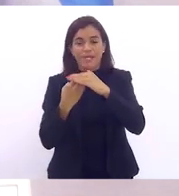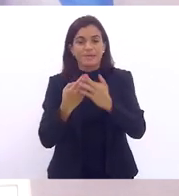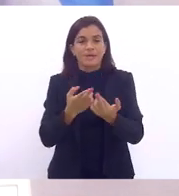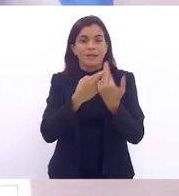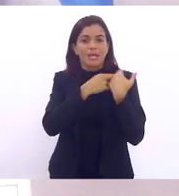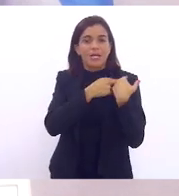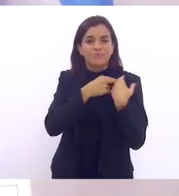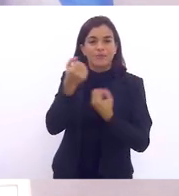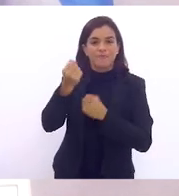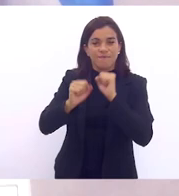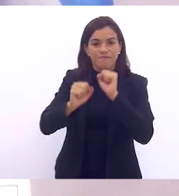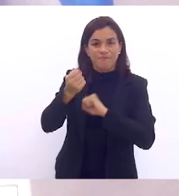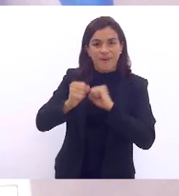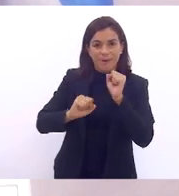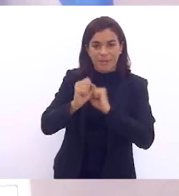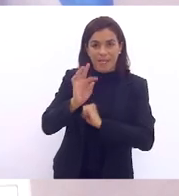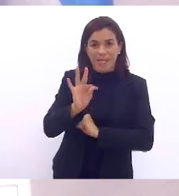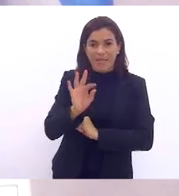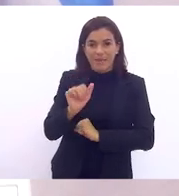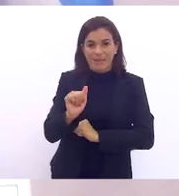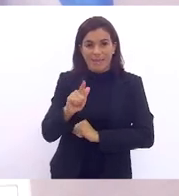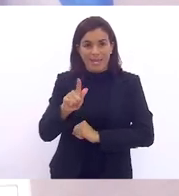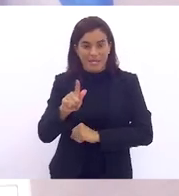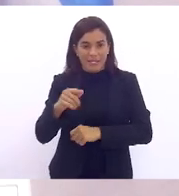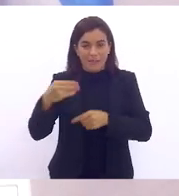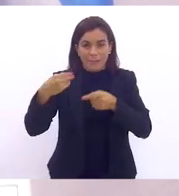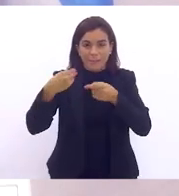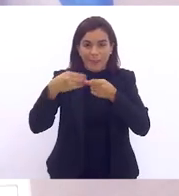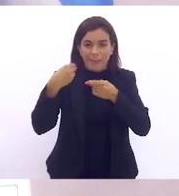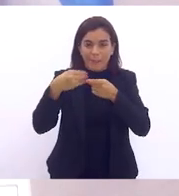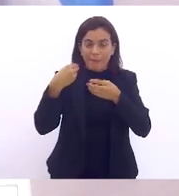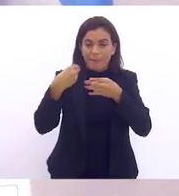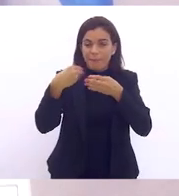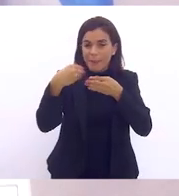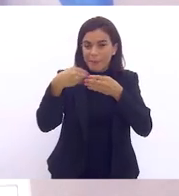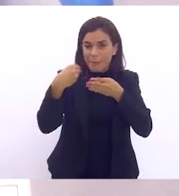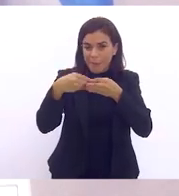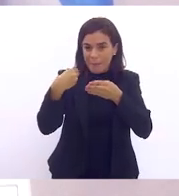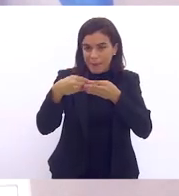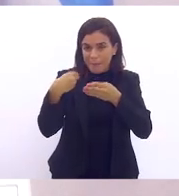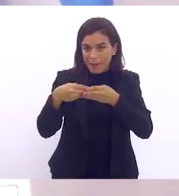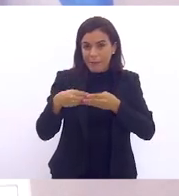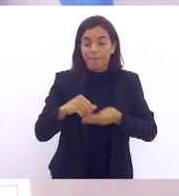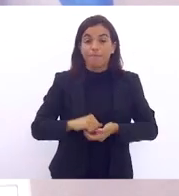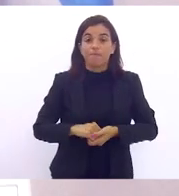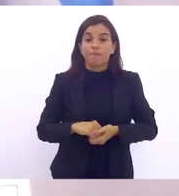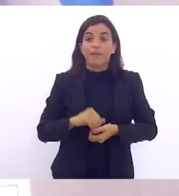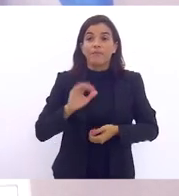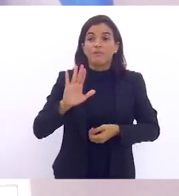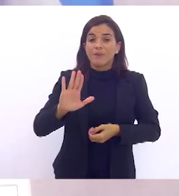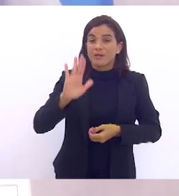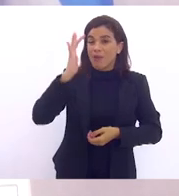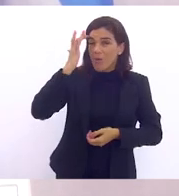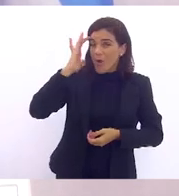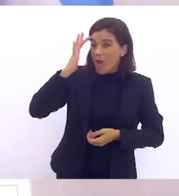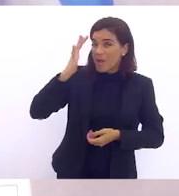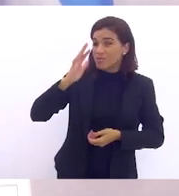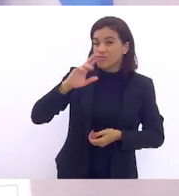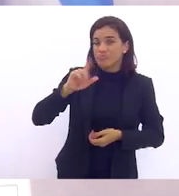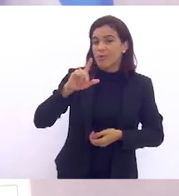sinceramente eu não consigo sair hoje daqui muito convencido de que acho até que não é